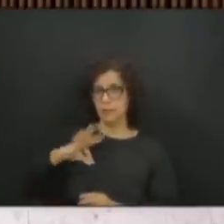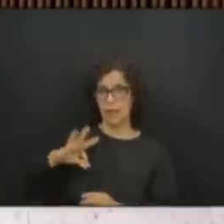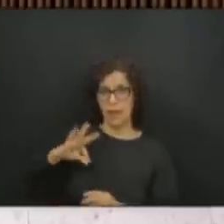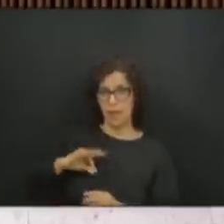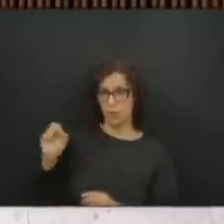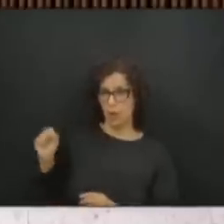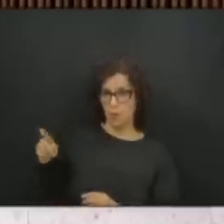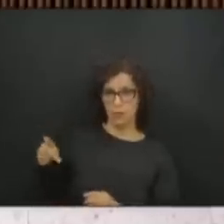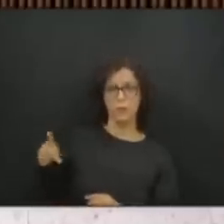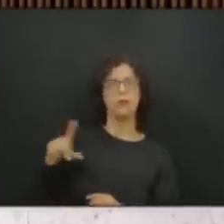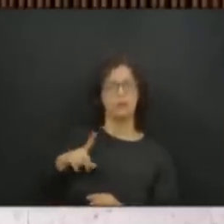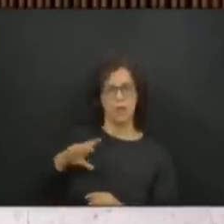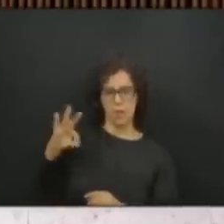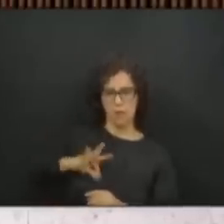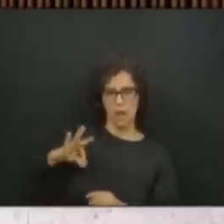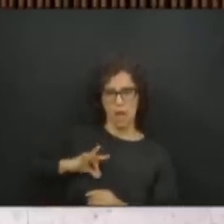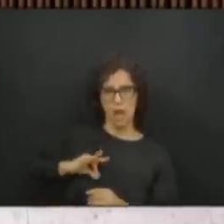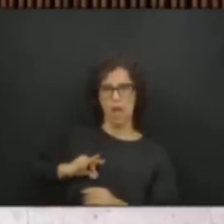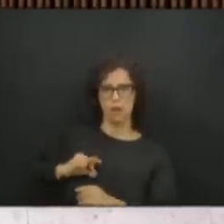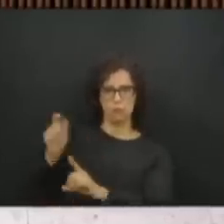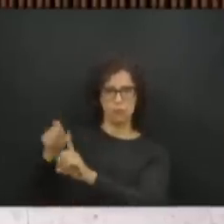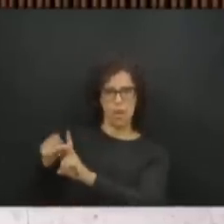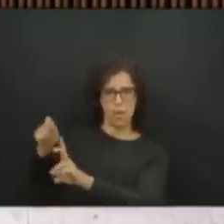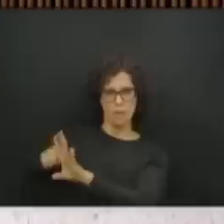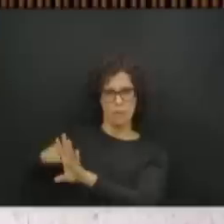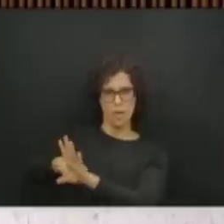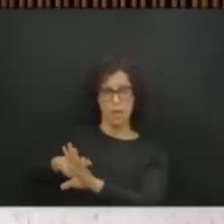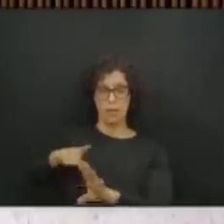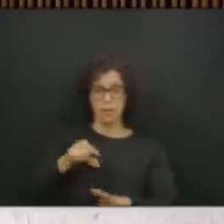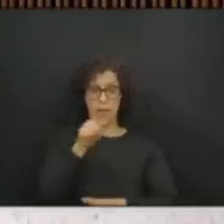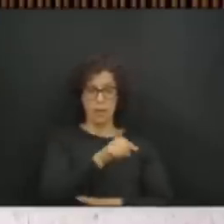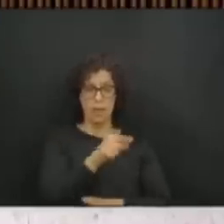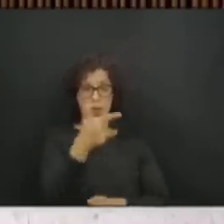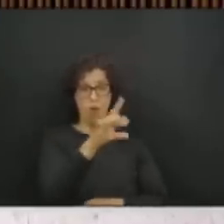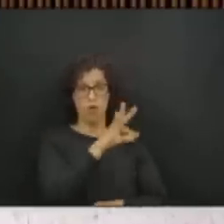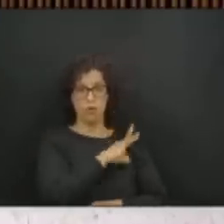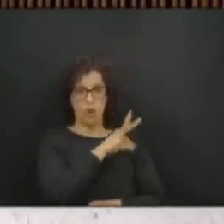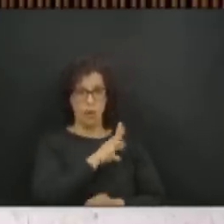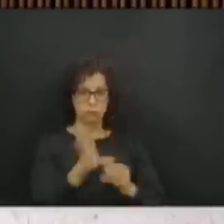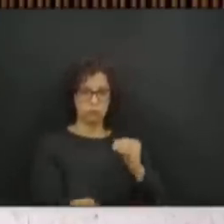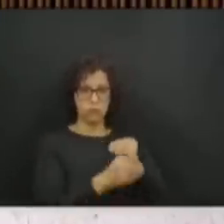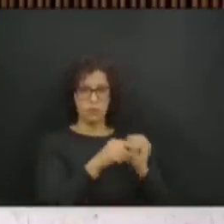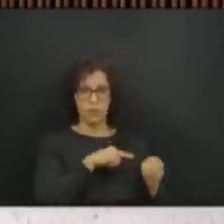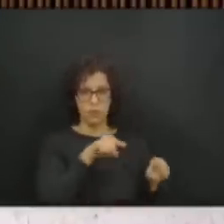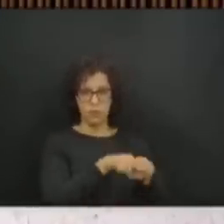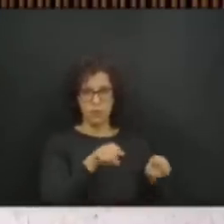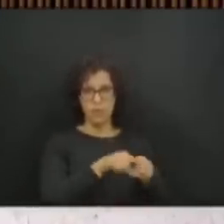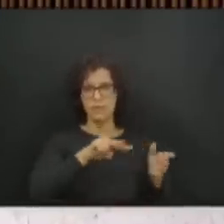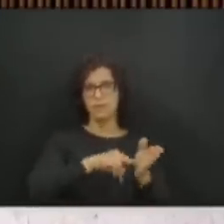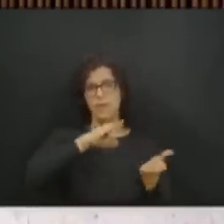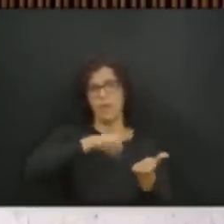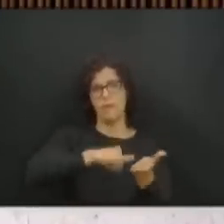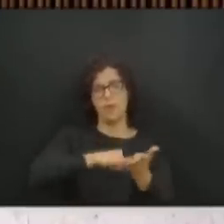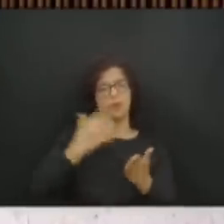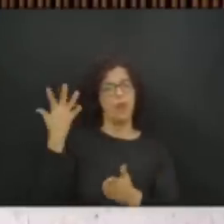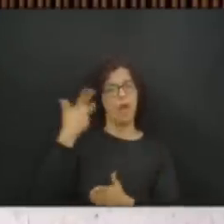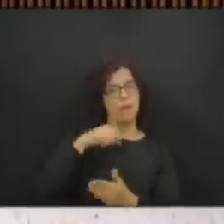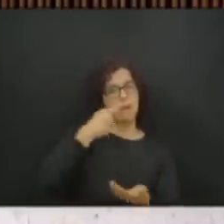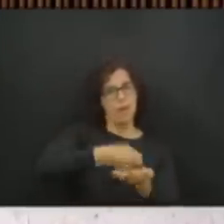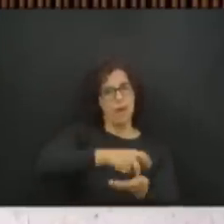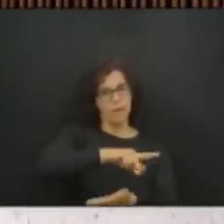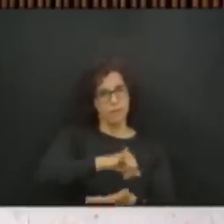no caso tem uma aposentadoria e recebe uma outra remuneração incide o imposto de renda